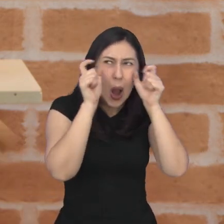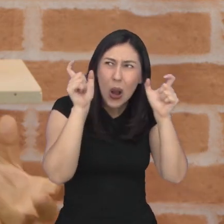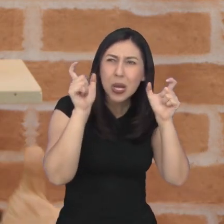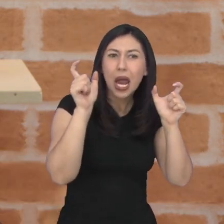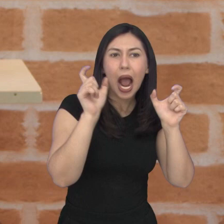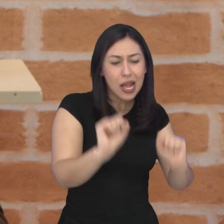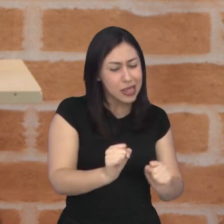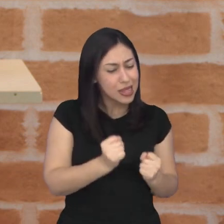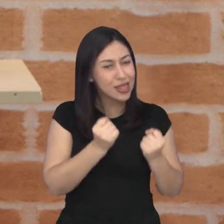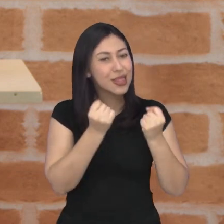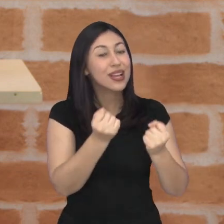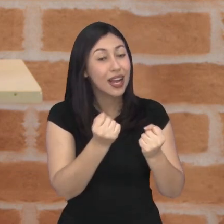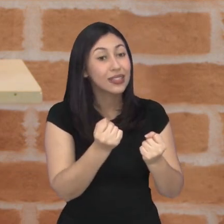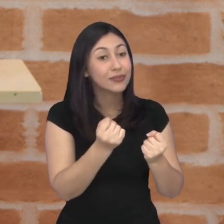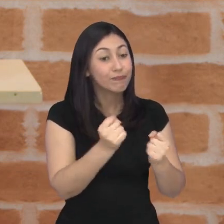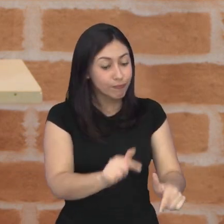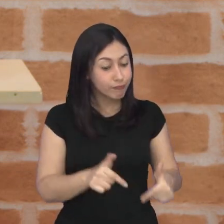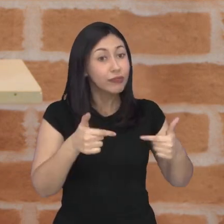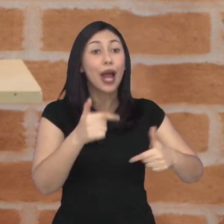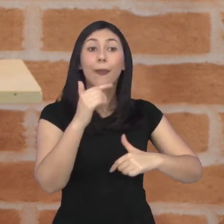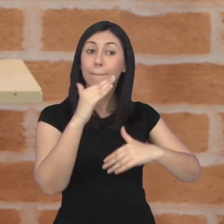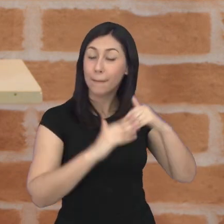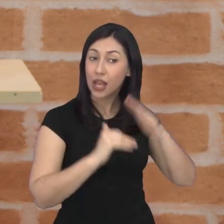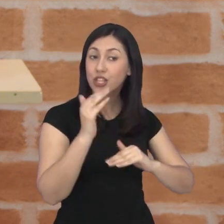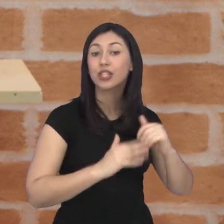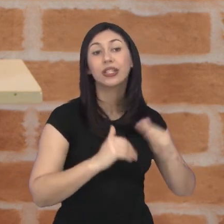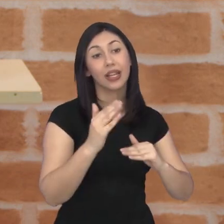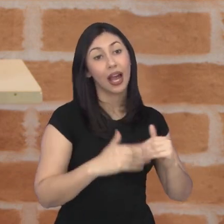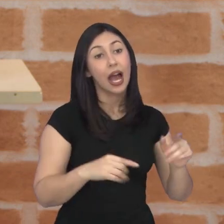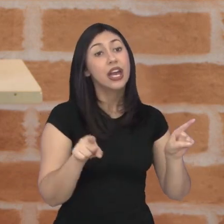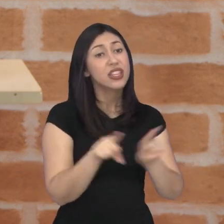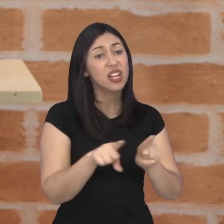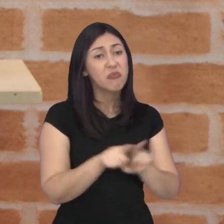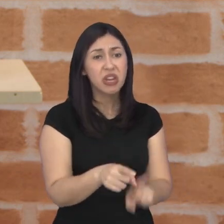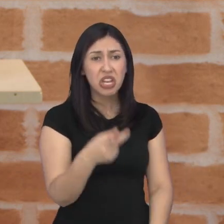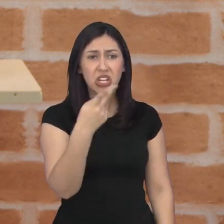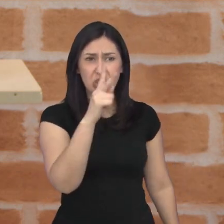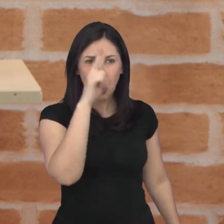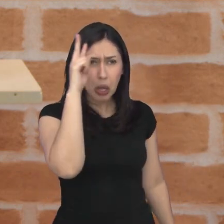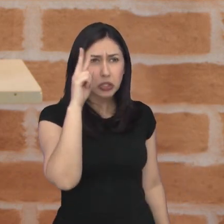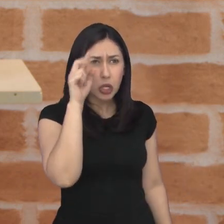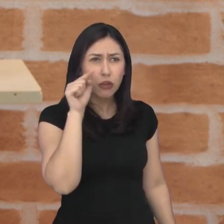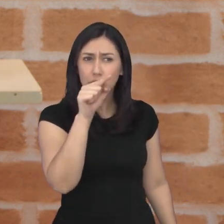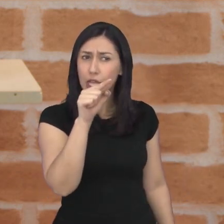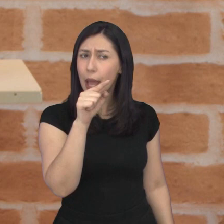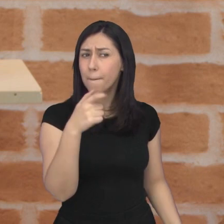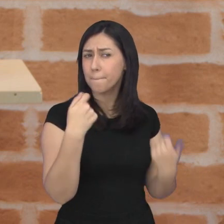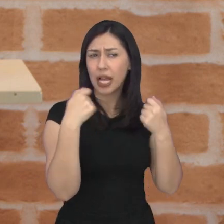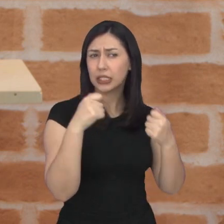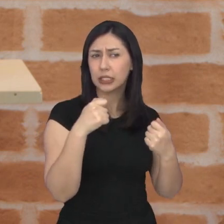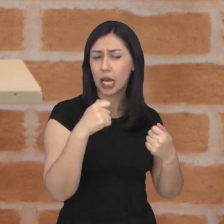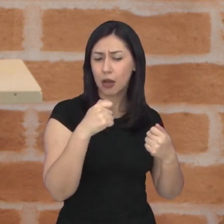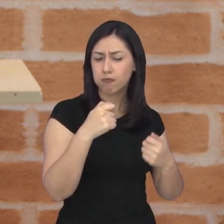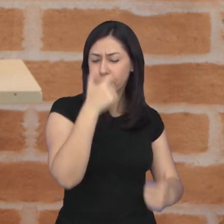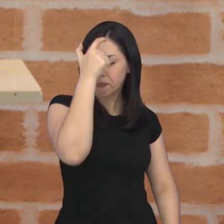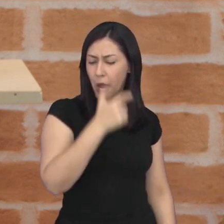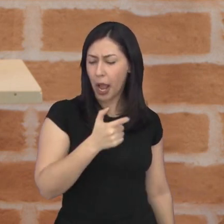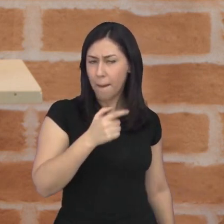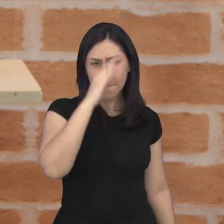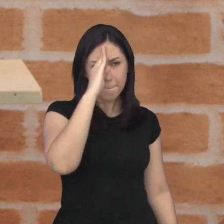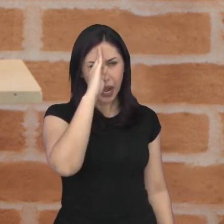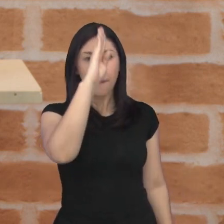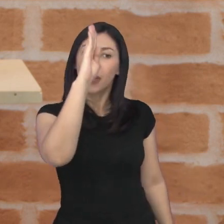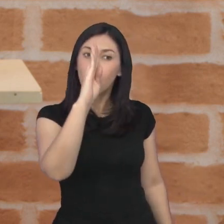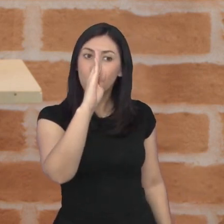acordar cedo, se dedicar, então colocar em prática e ser protagonista do seu filme, né? A vida, ela